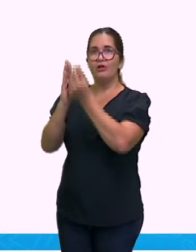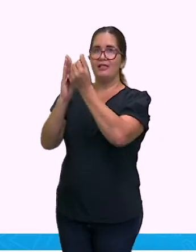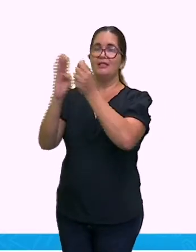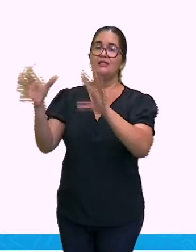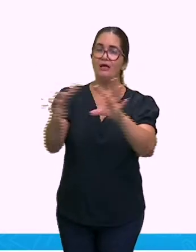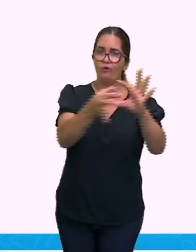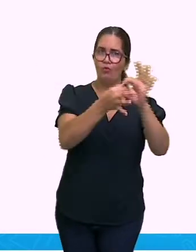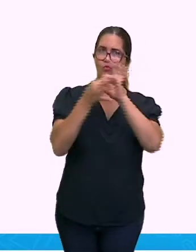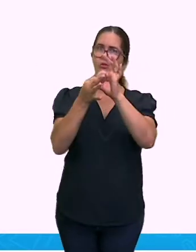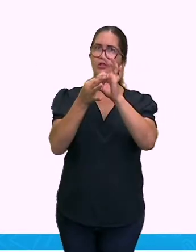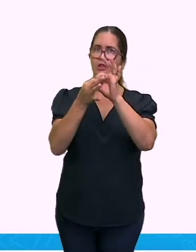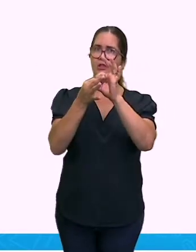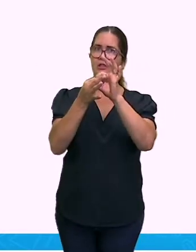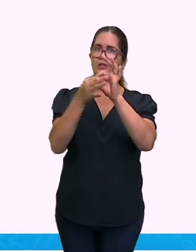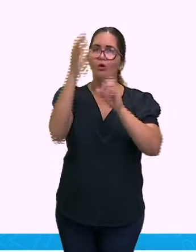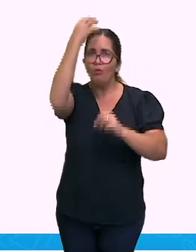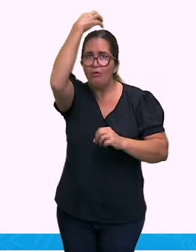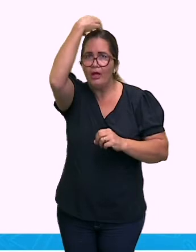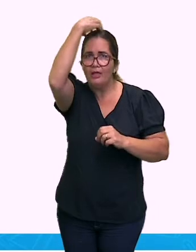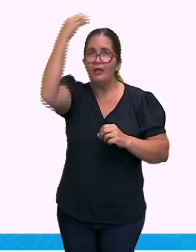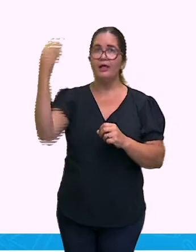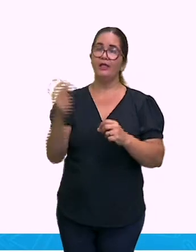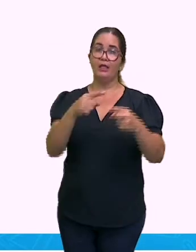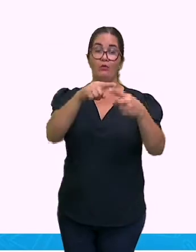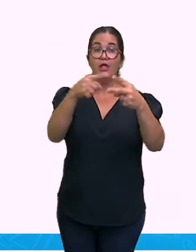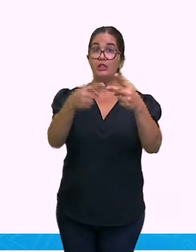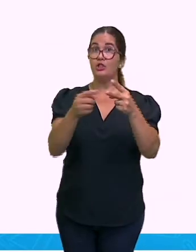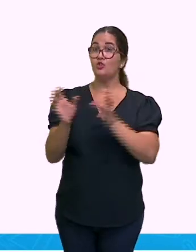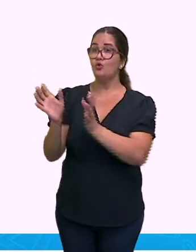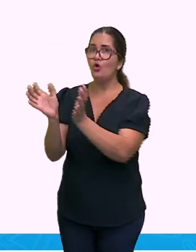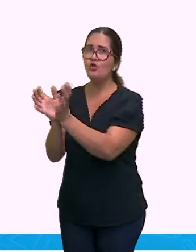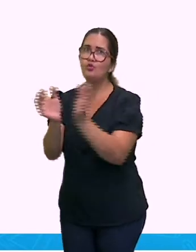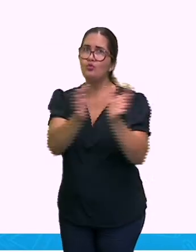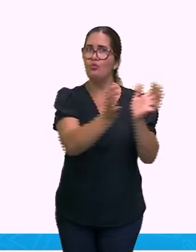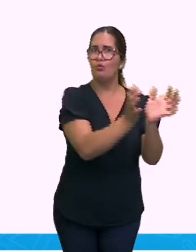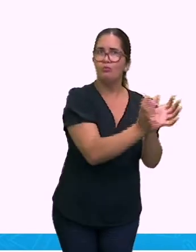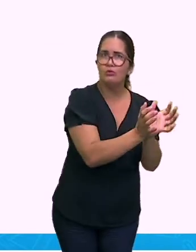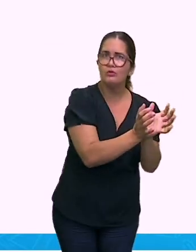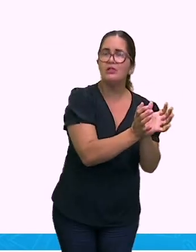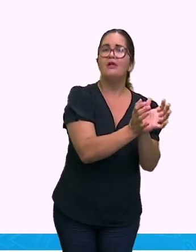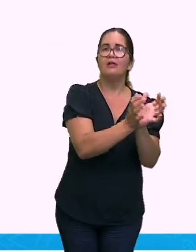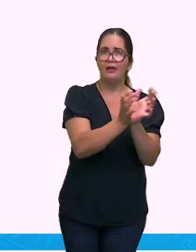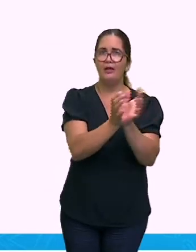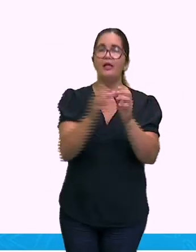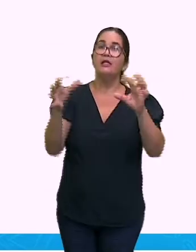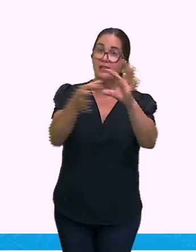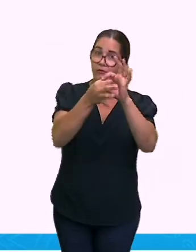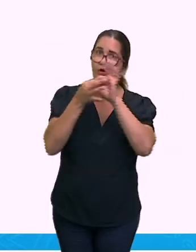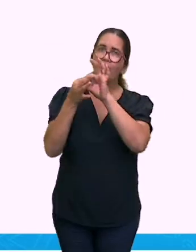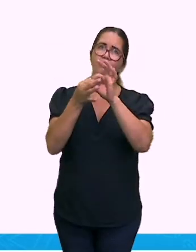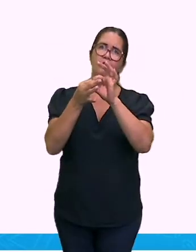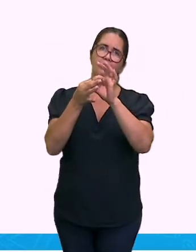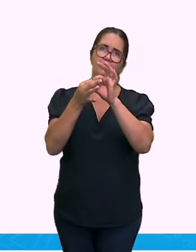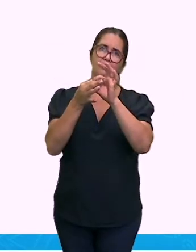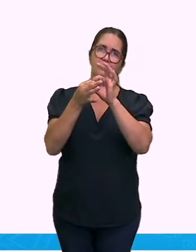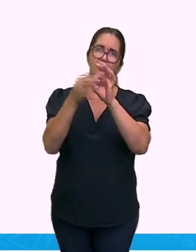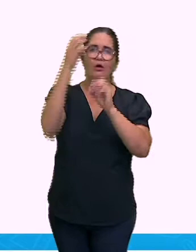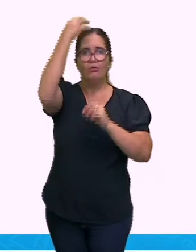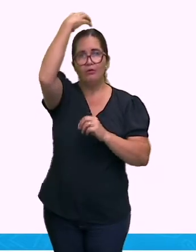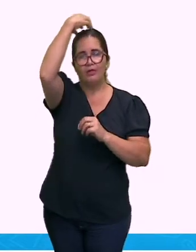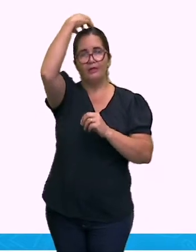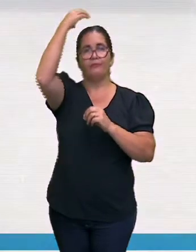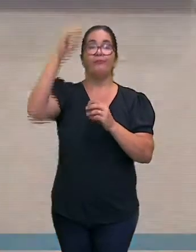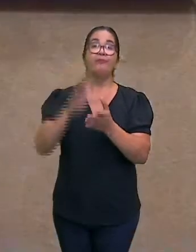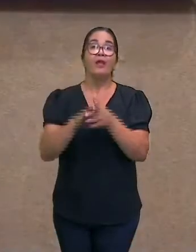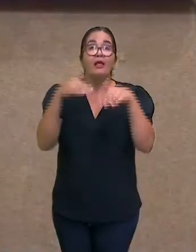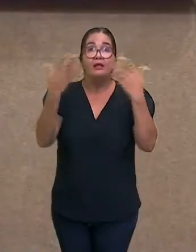Algumas regiões da Europa, como eu falei, sofriam com esta guerra, com esta fome. Também contribuíram para a centralização